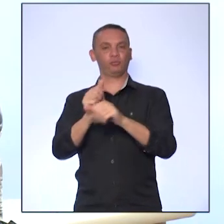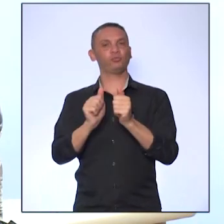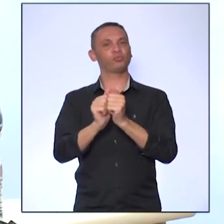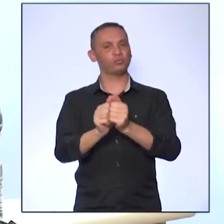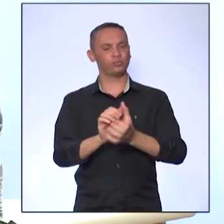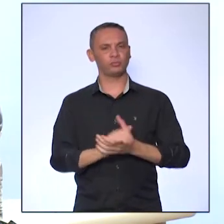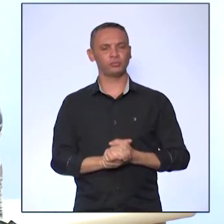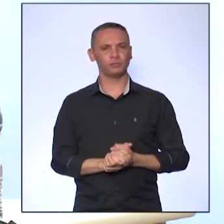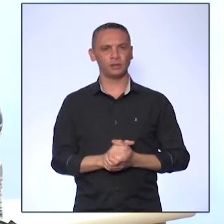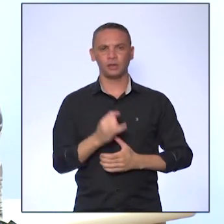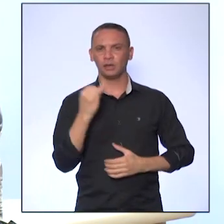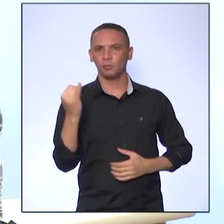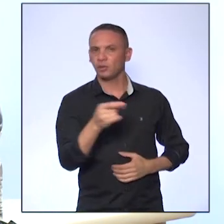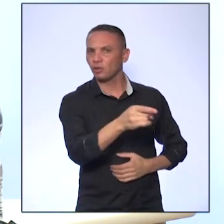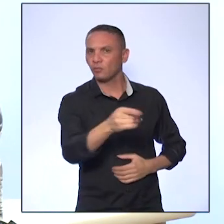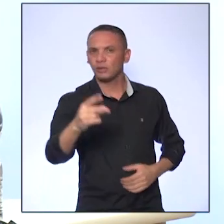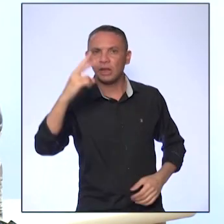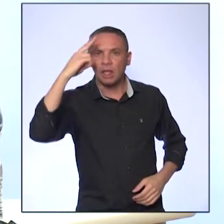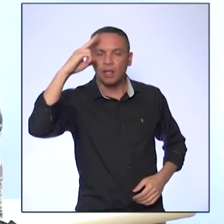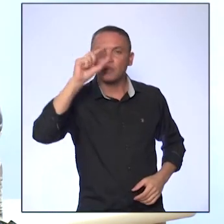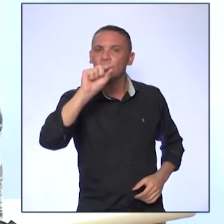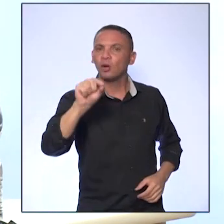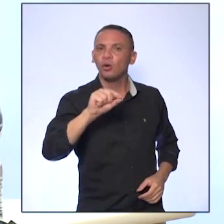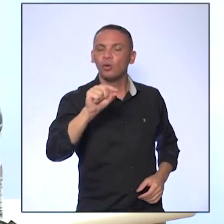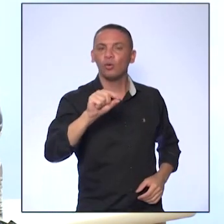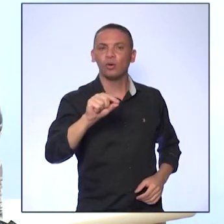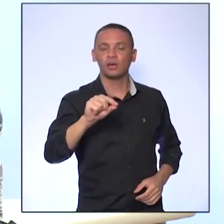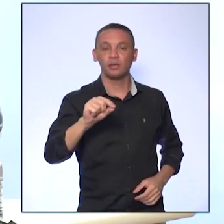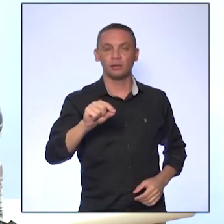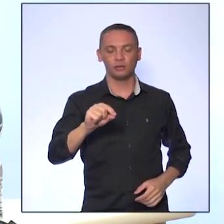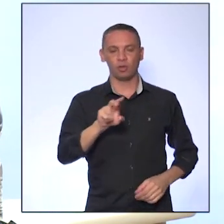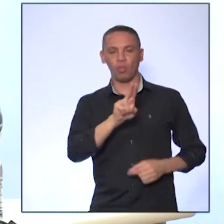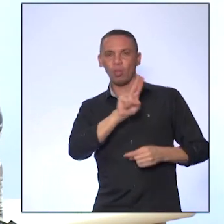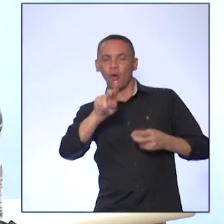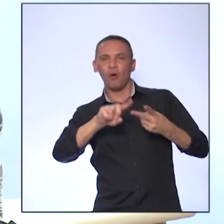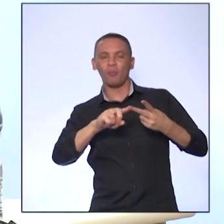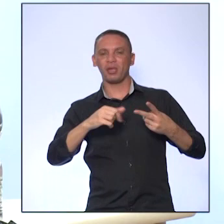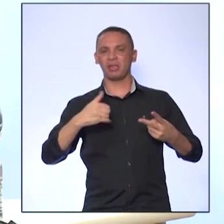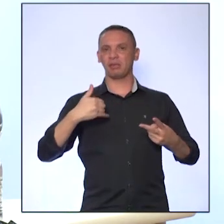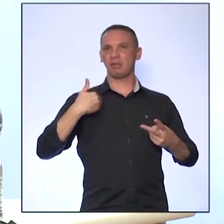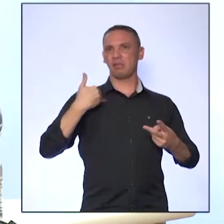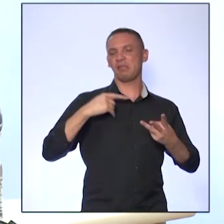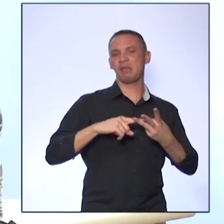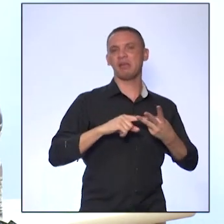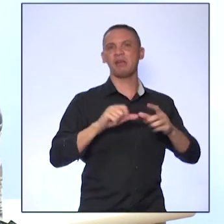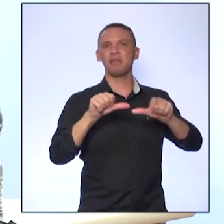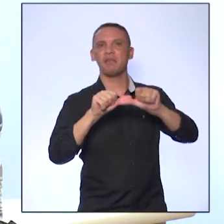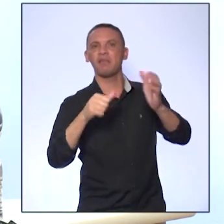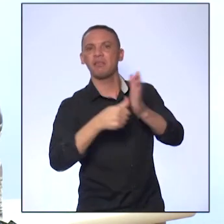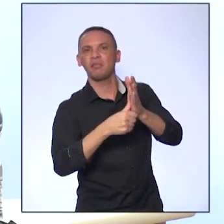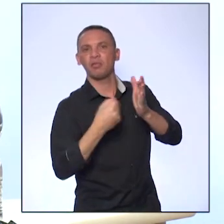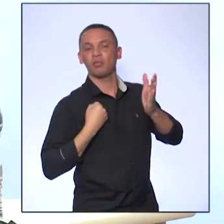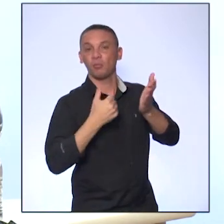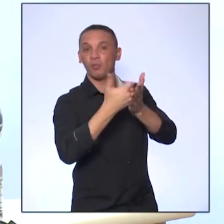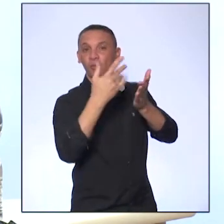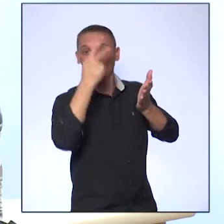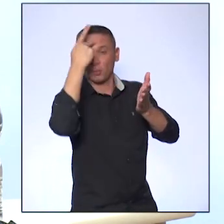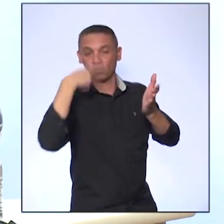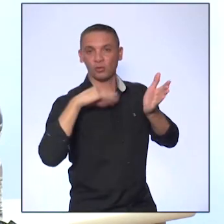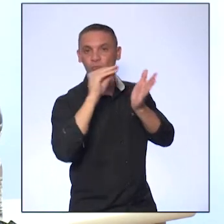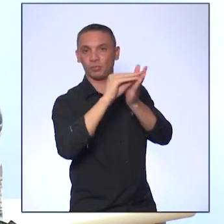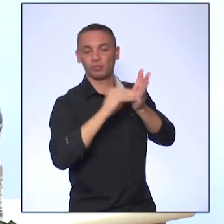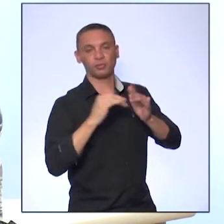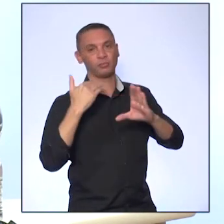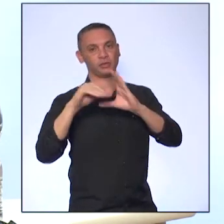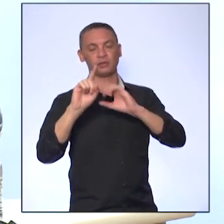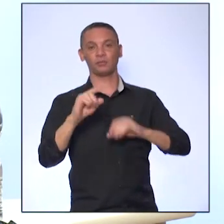Lembre-se de não dar as suas informações pessoais, ok? Agora, eu vou te